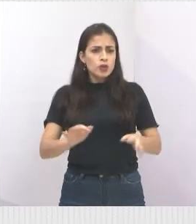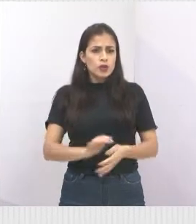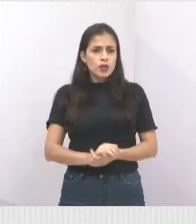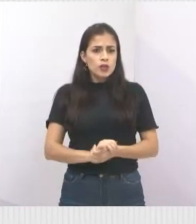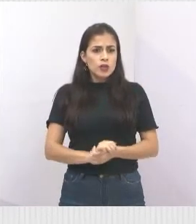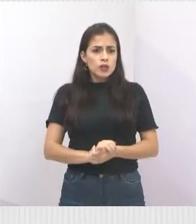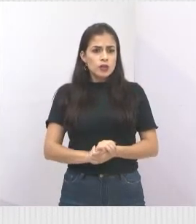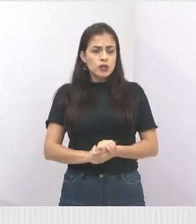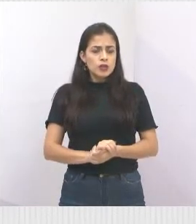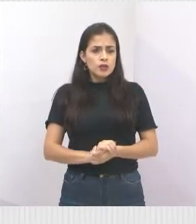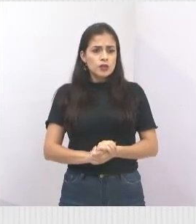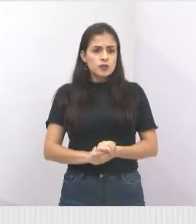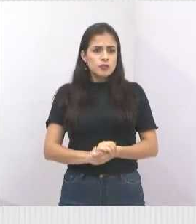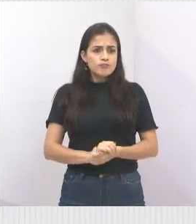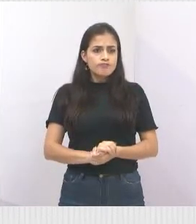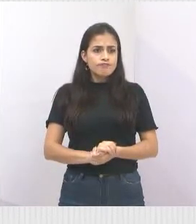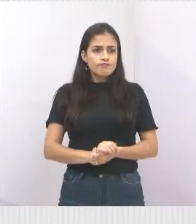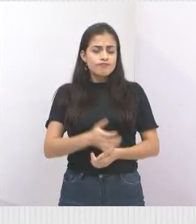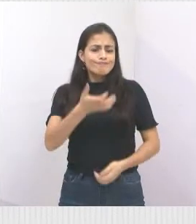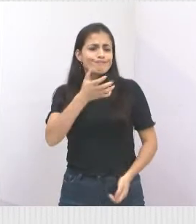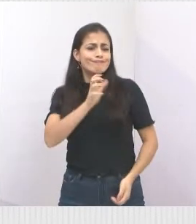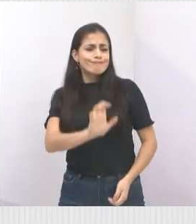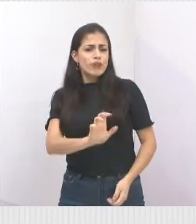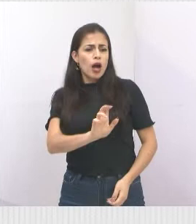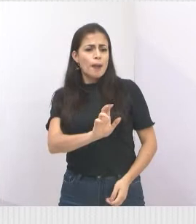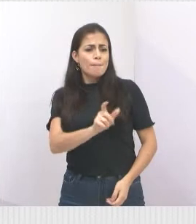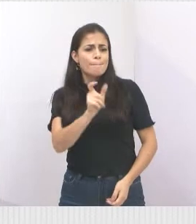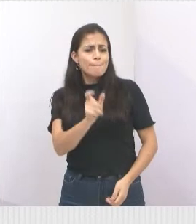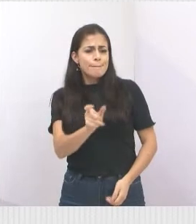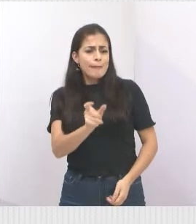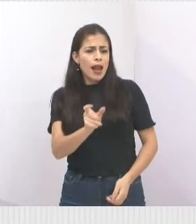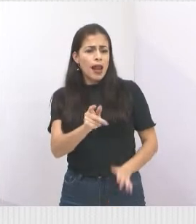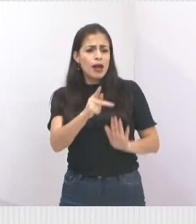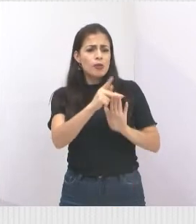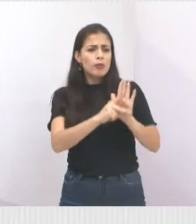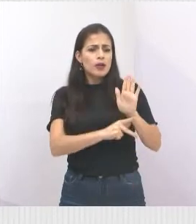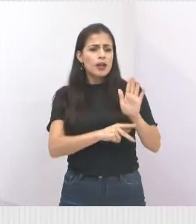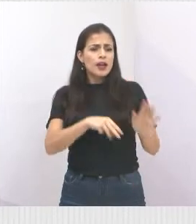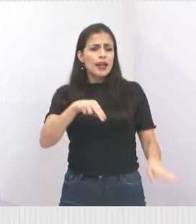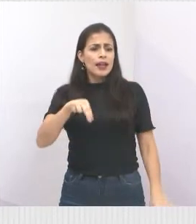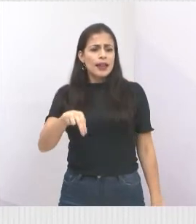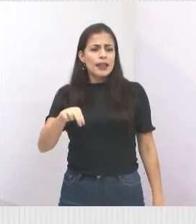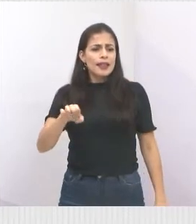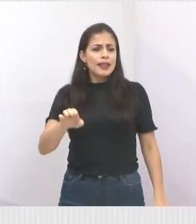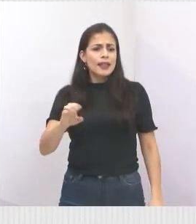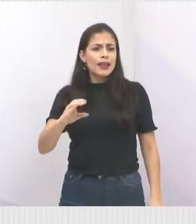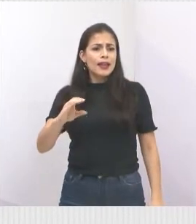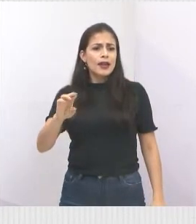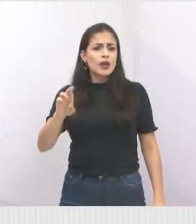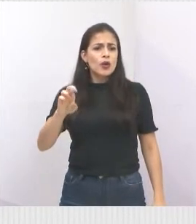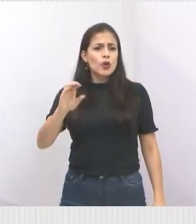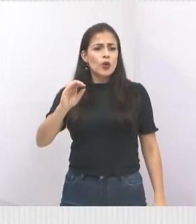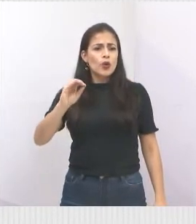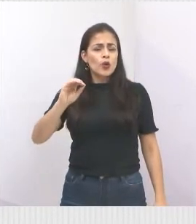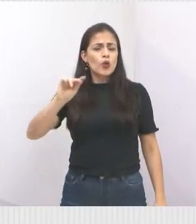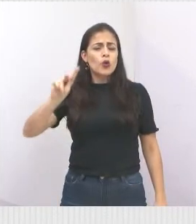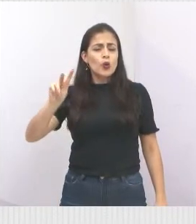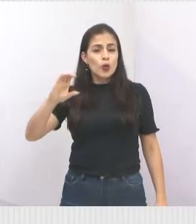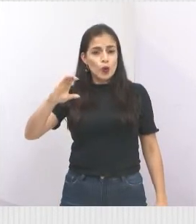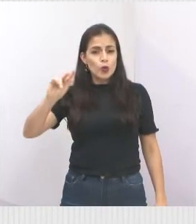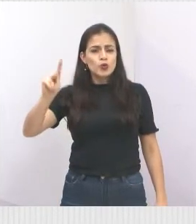que que está no projeto é uma palavra difícil o necrochorume o que tem o